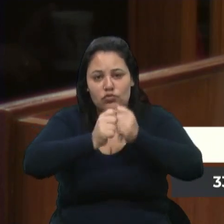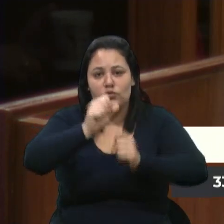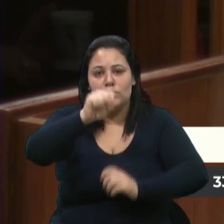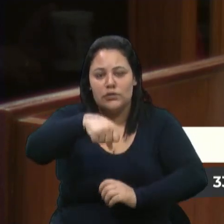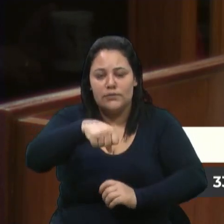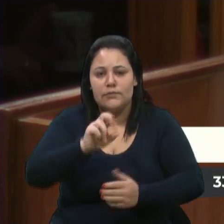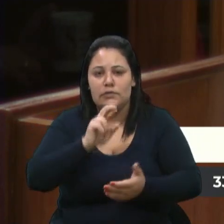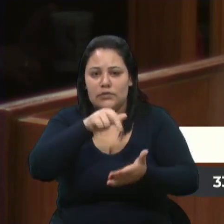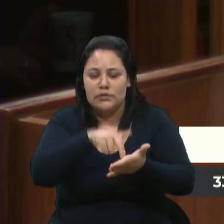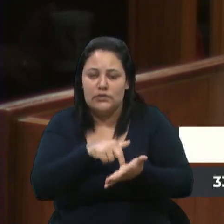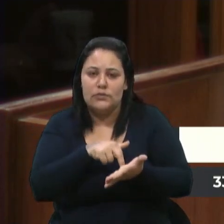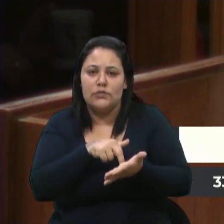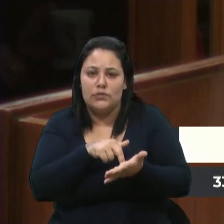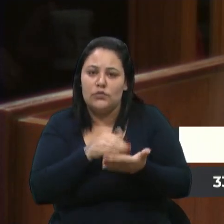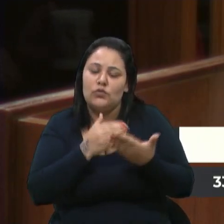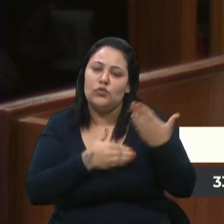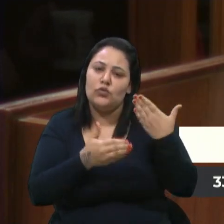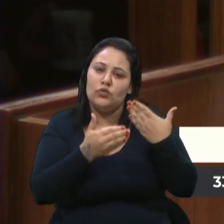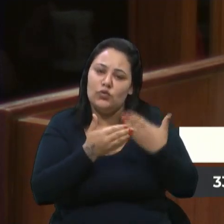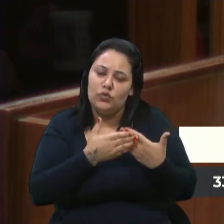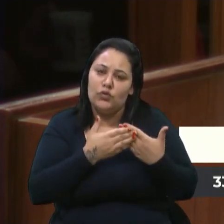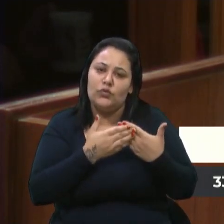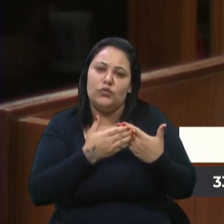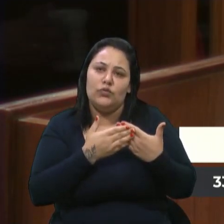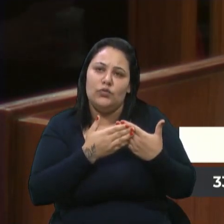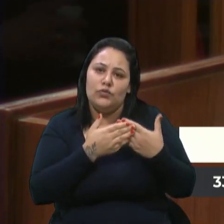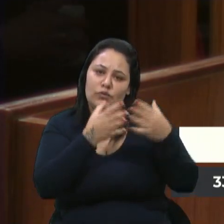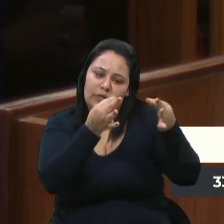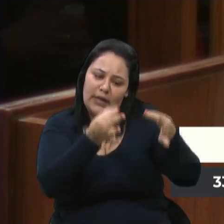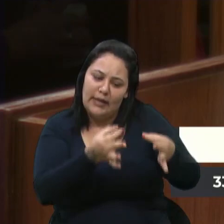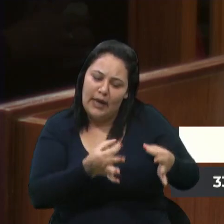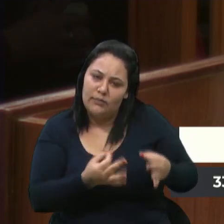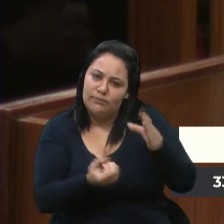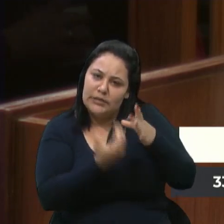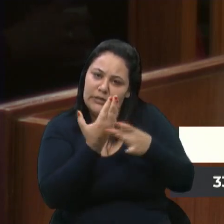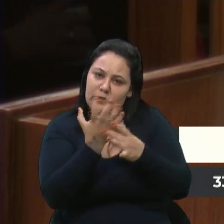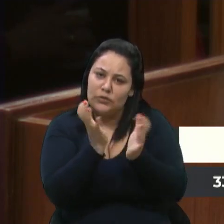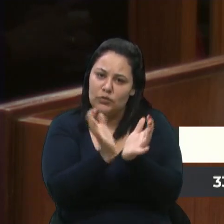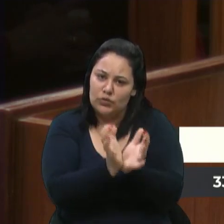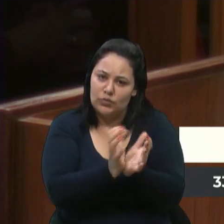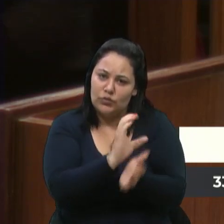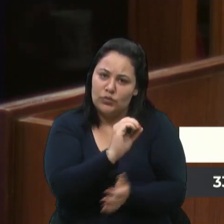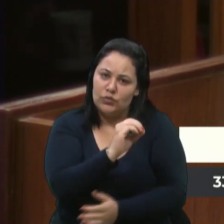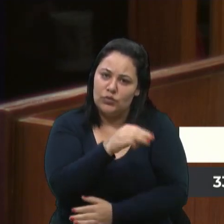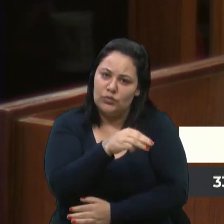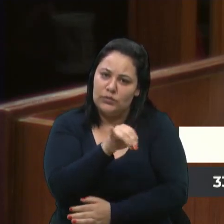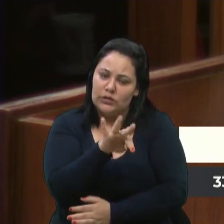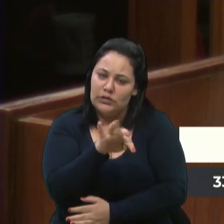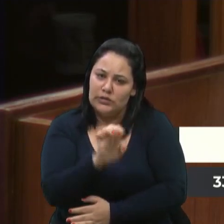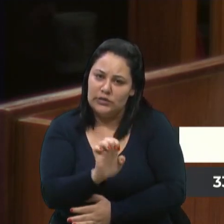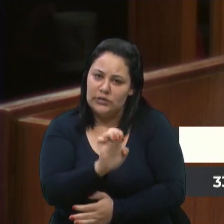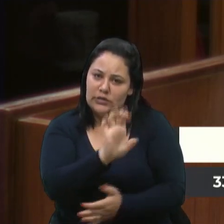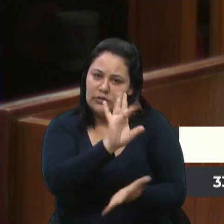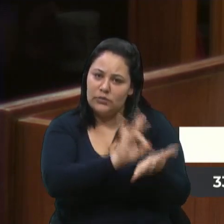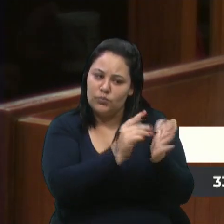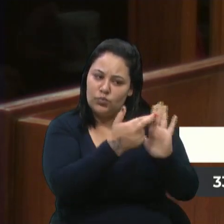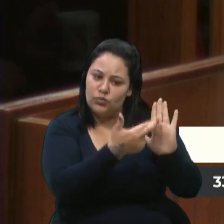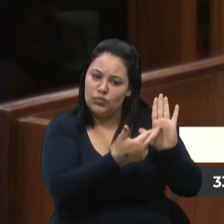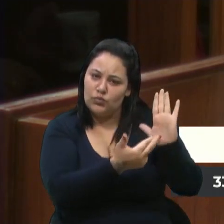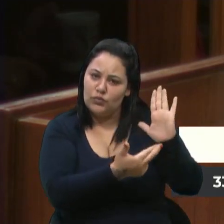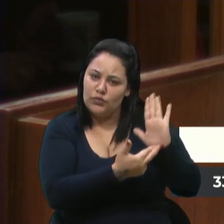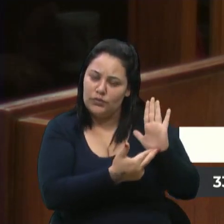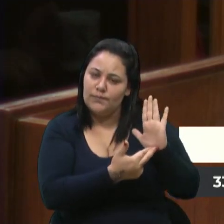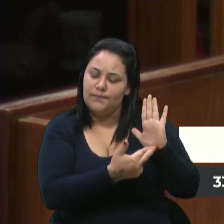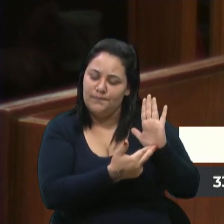realizamos, né, toda a formatação deste comitê, o regulamento, e que foi, então, decretado a